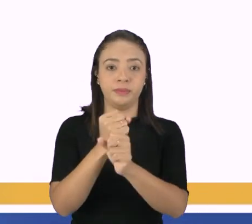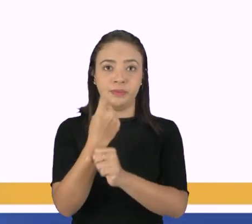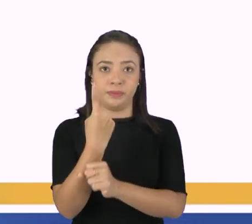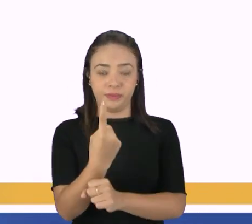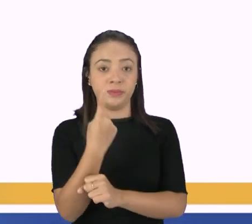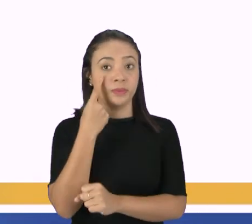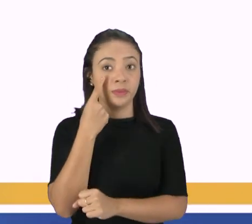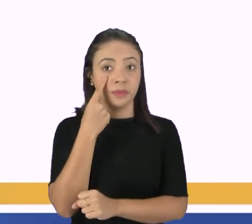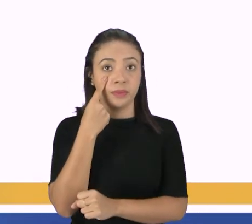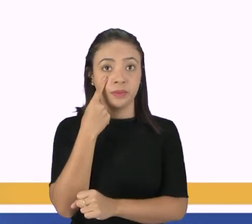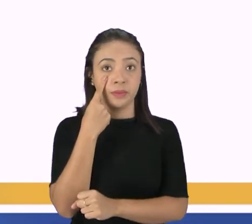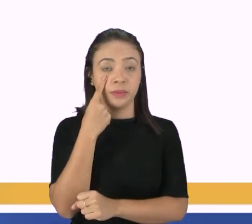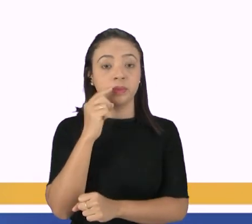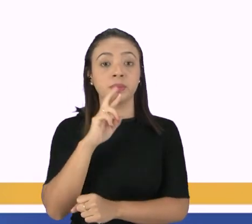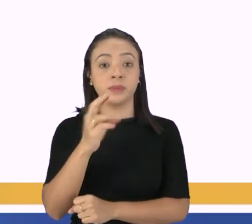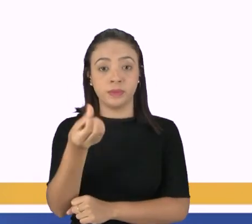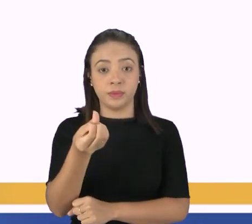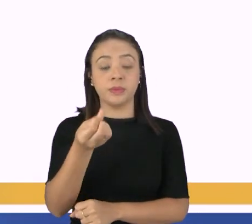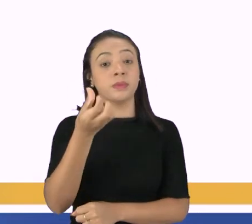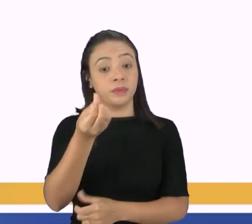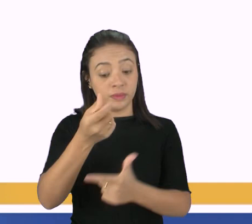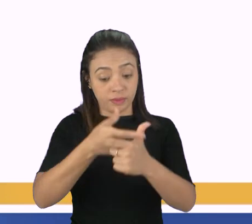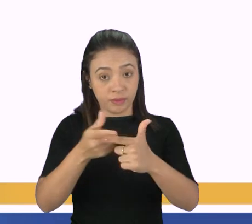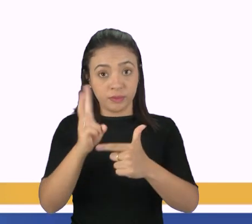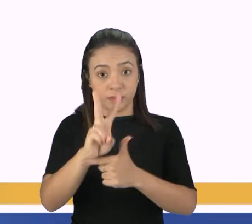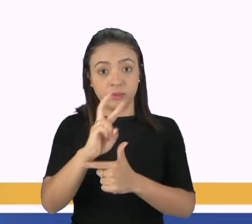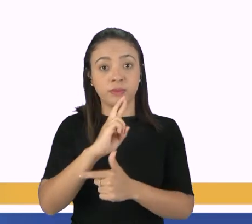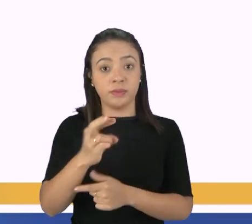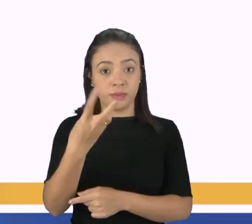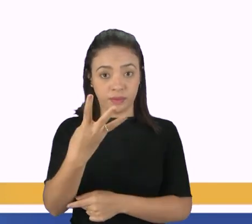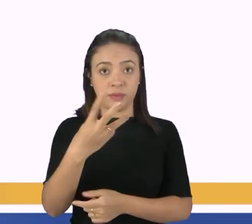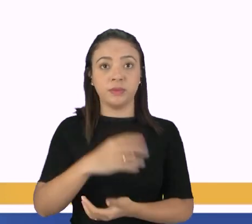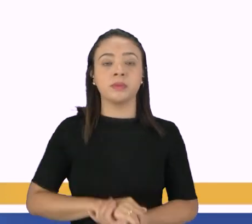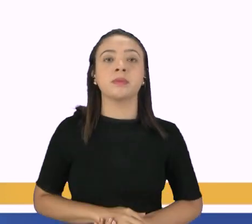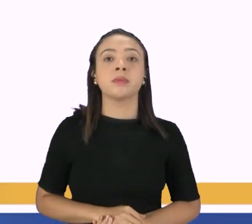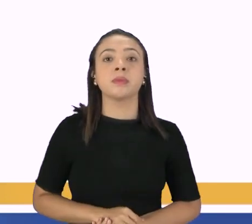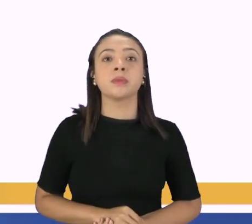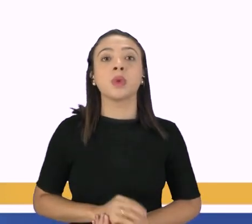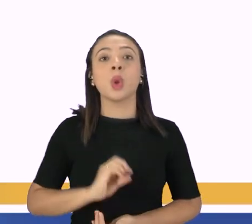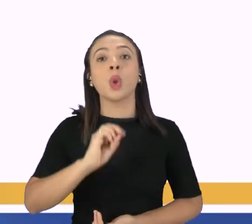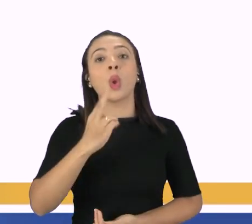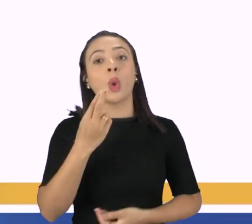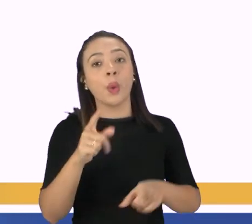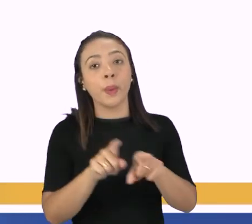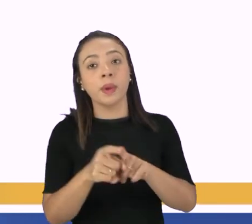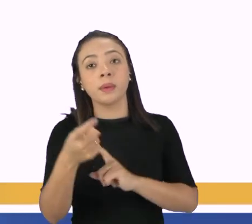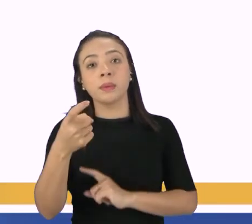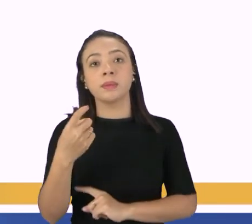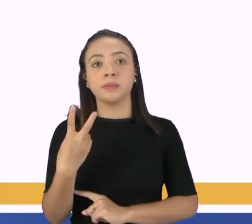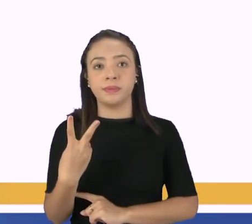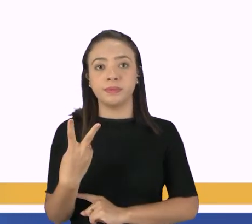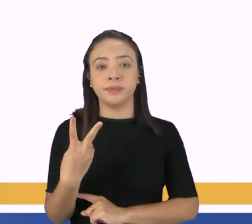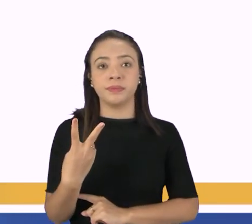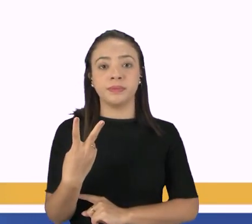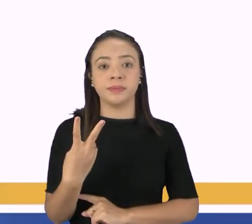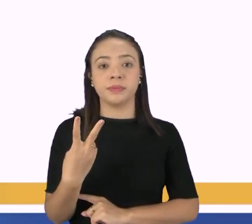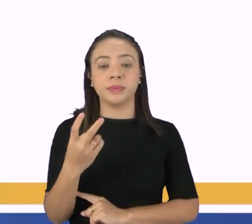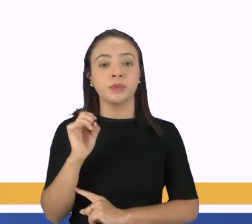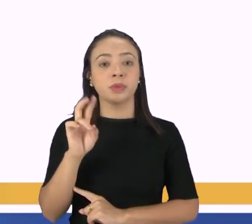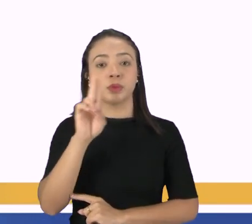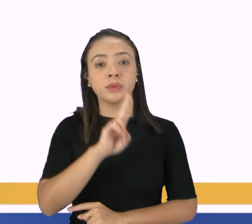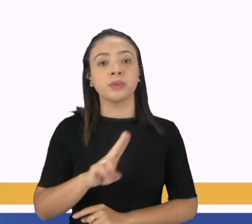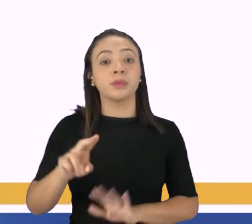1, observe que isso é 6, e 6 dividido para 2 é igual a 3. Agora vamos para o x2, utilizando apenas o sinal